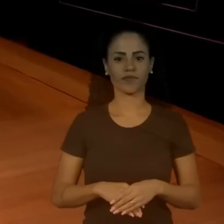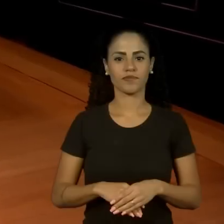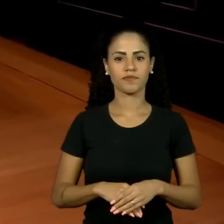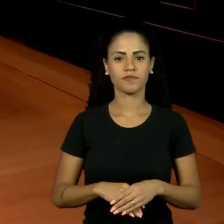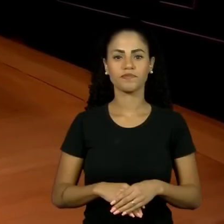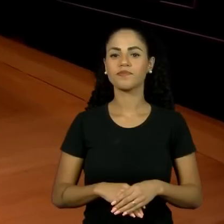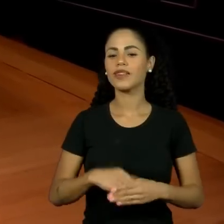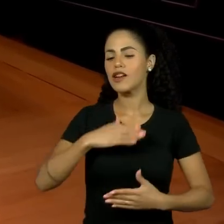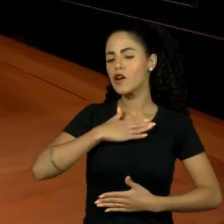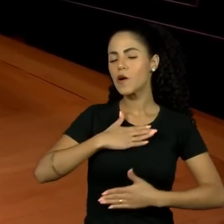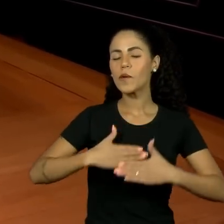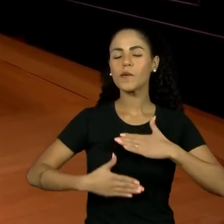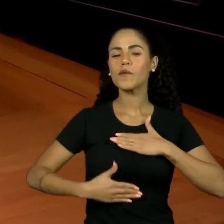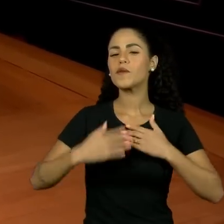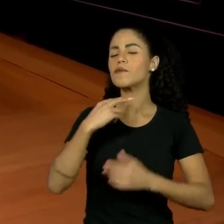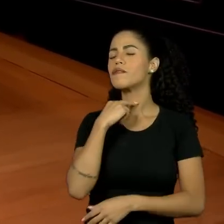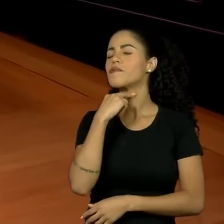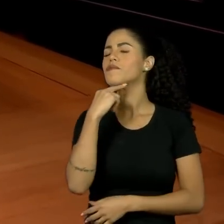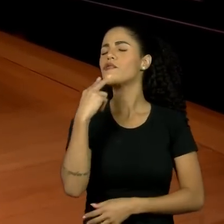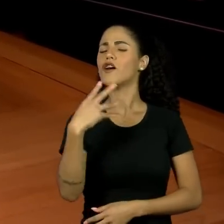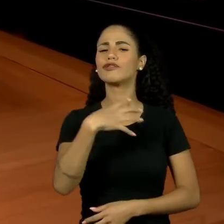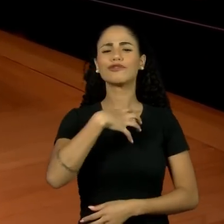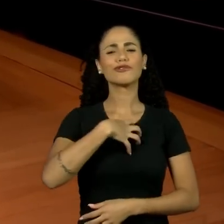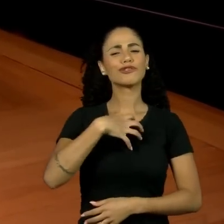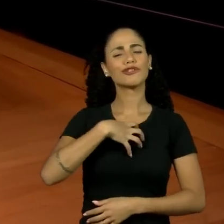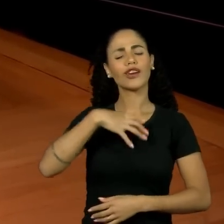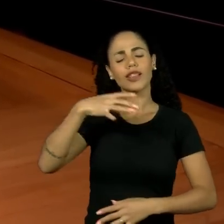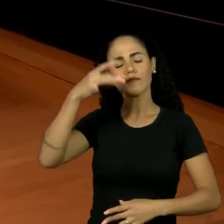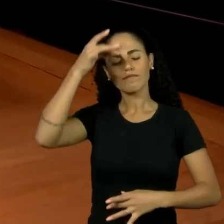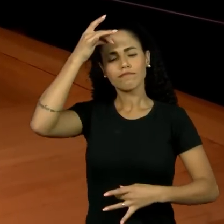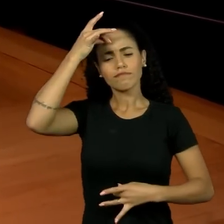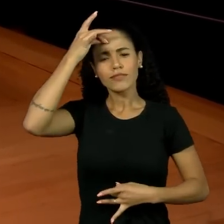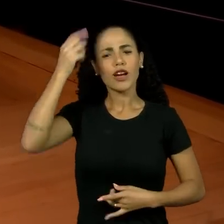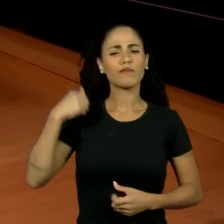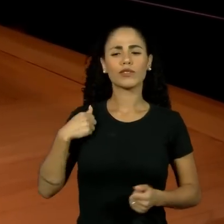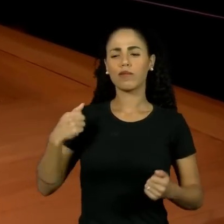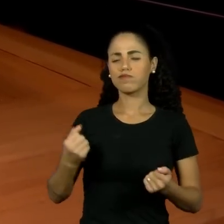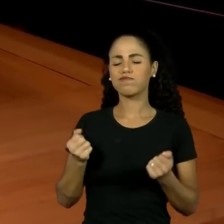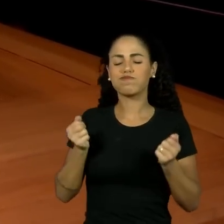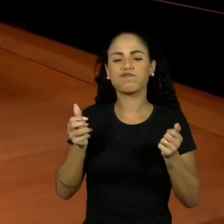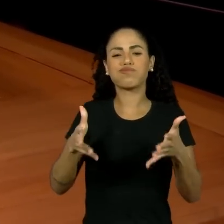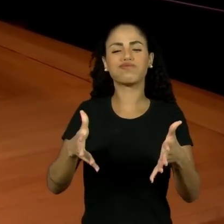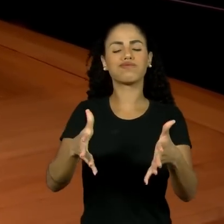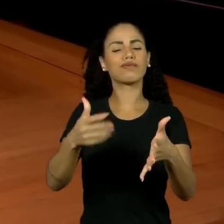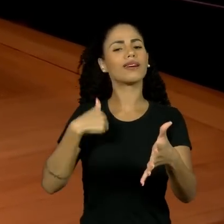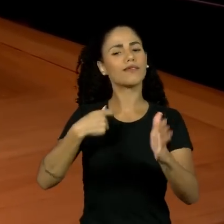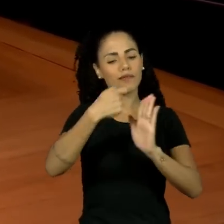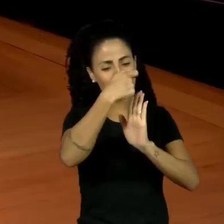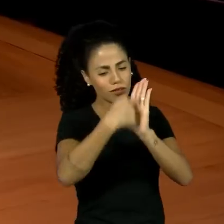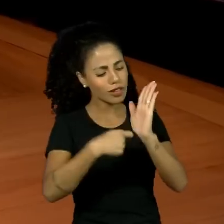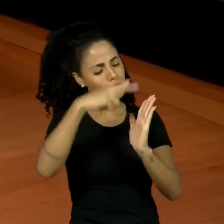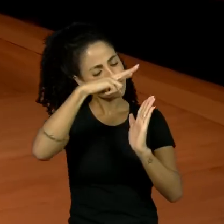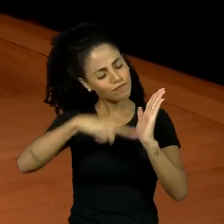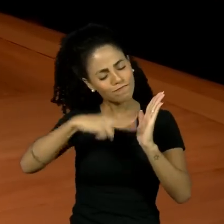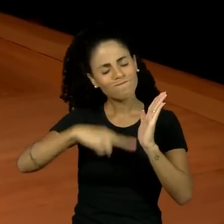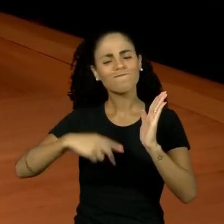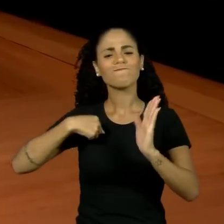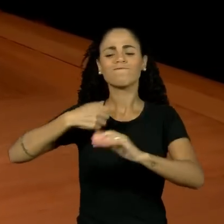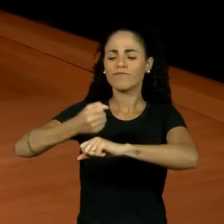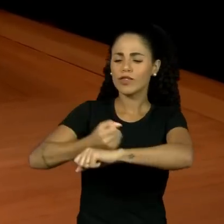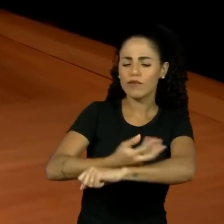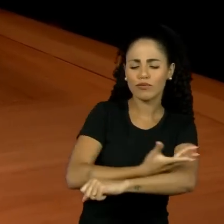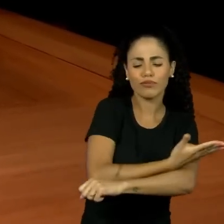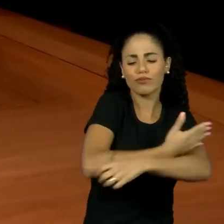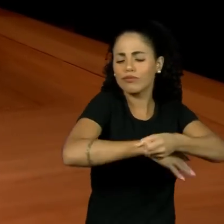Nada como o corpo, a voz, a palavra, o magnetismo da presença física do ator dizendo um texto que nos emociona, nos